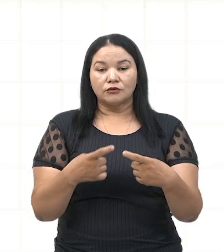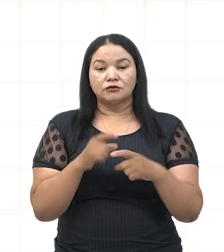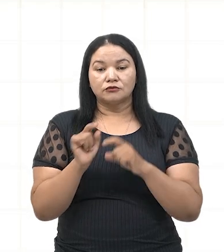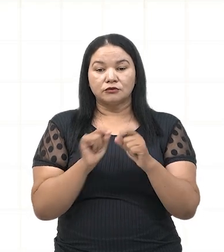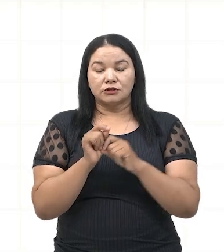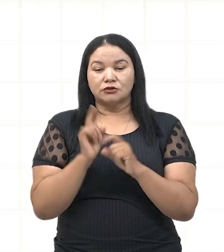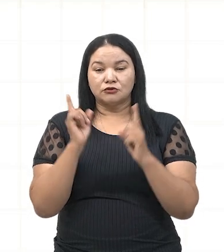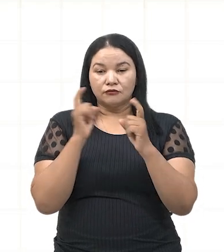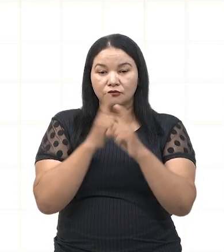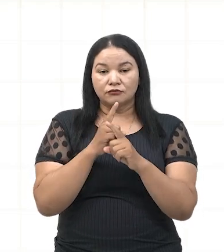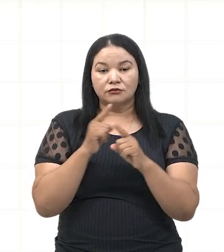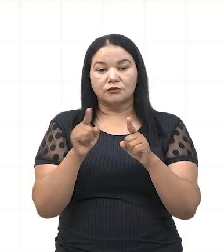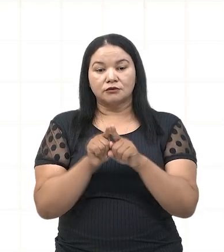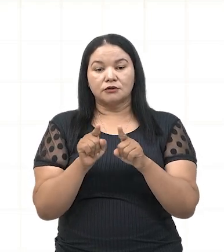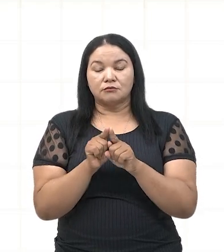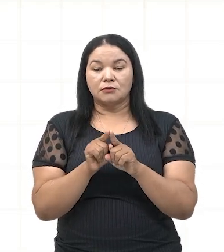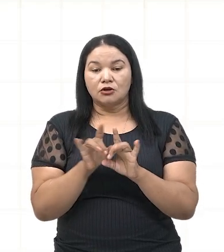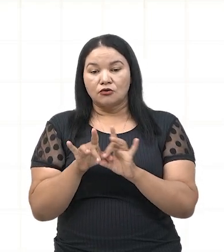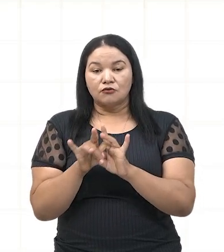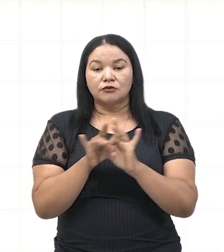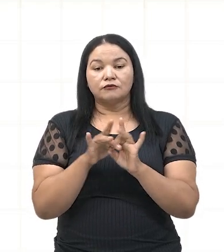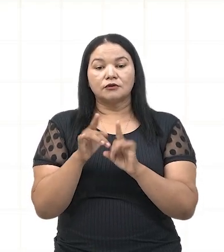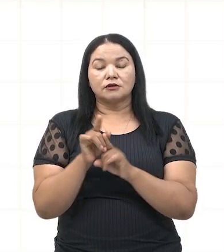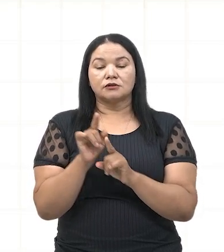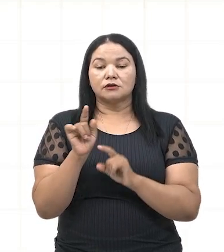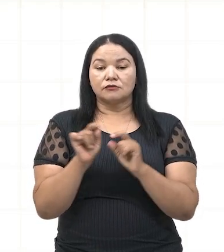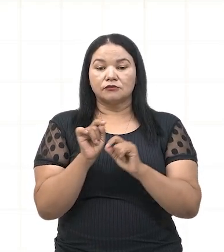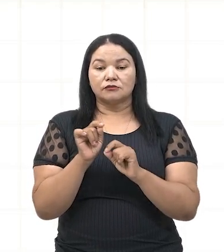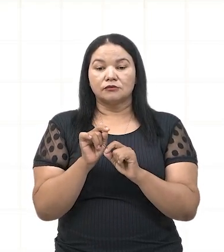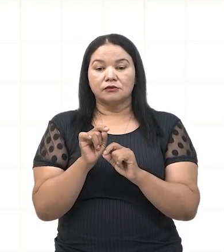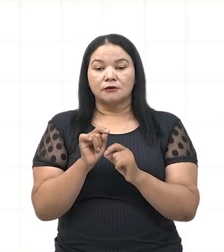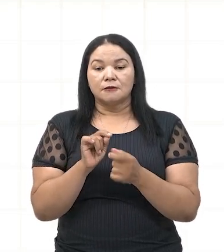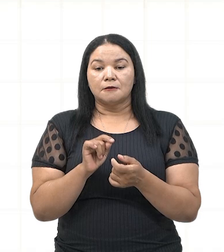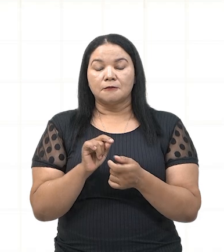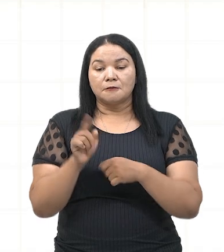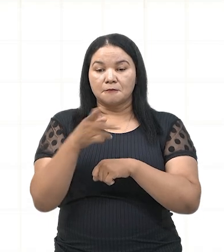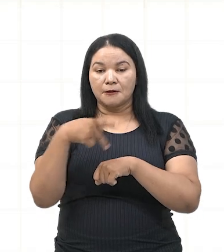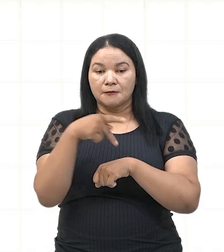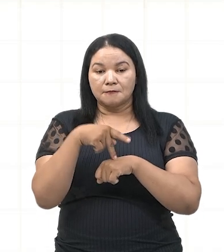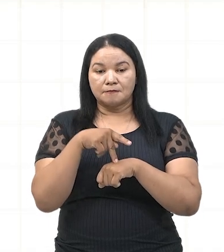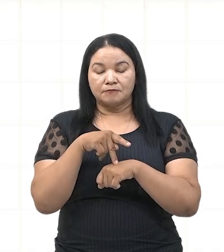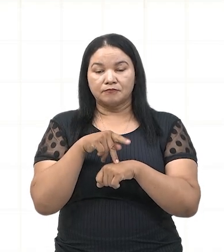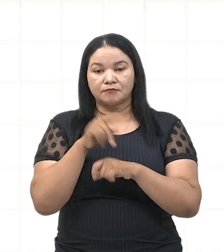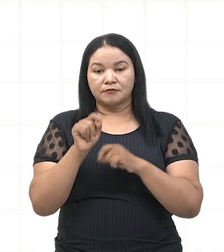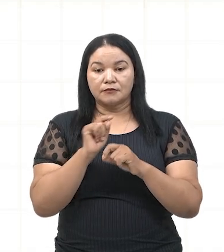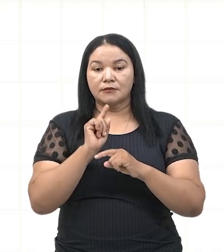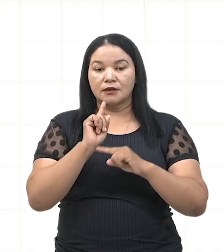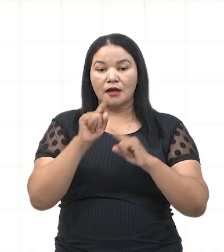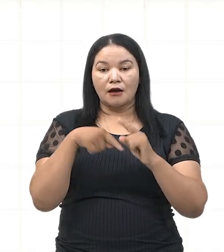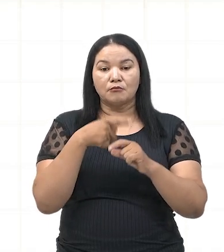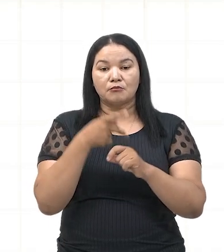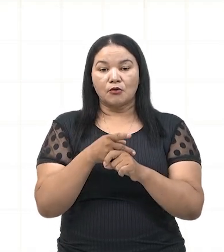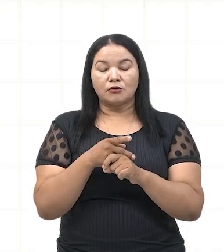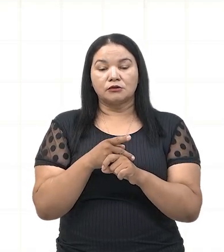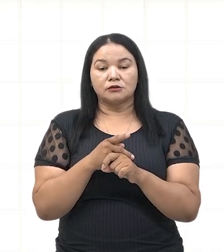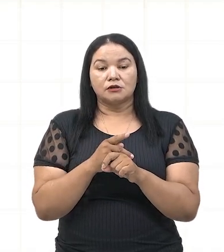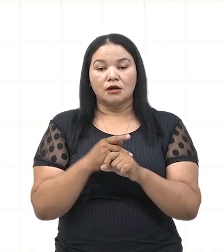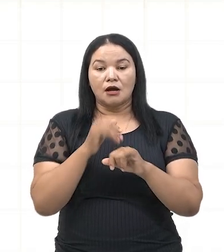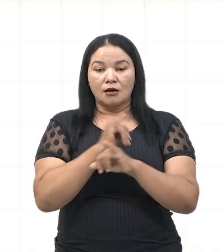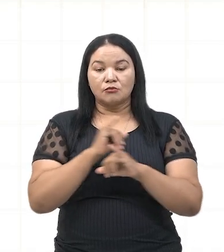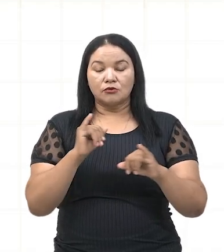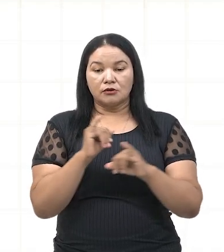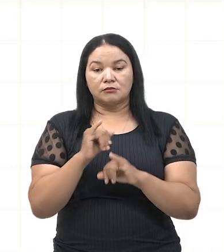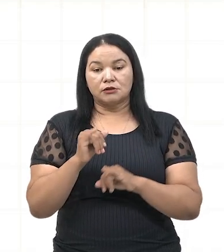dificuldades de unificação e consolidação do país após a proclamação da